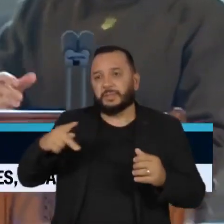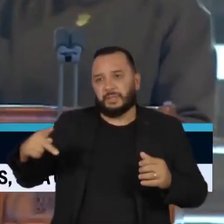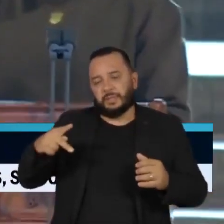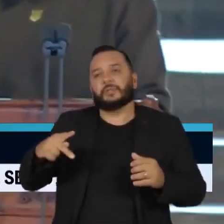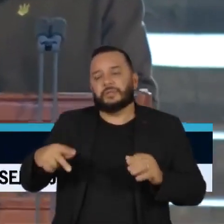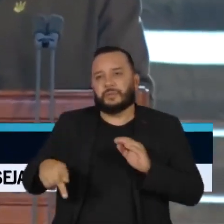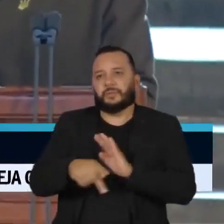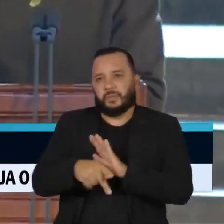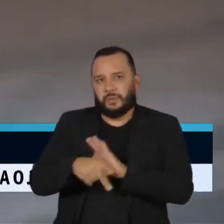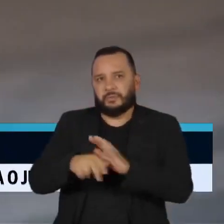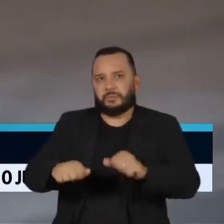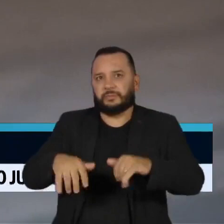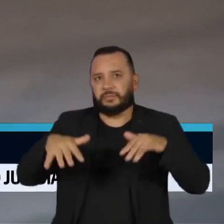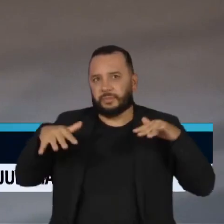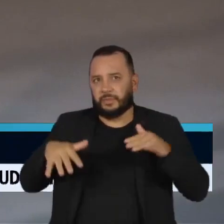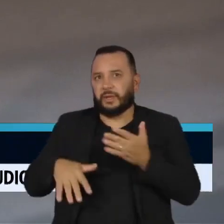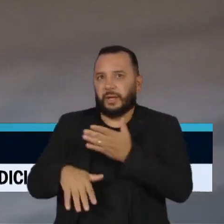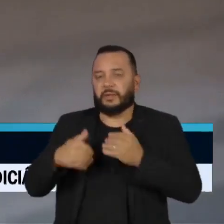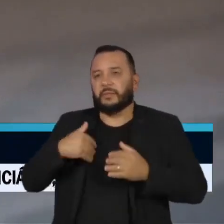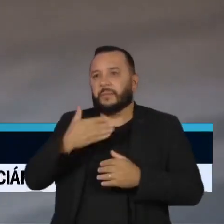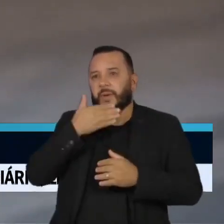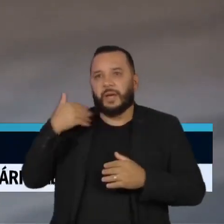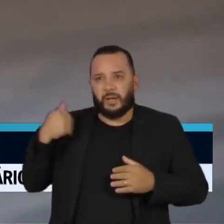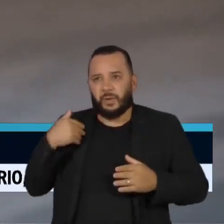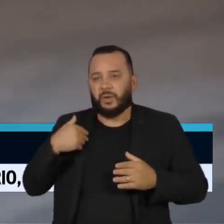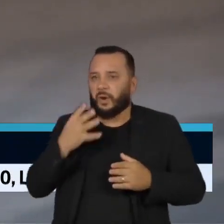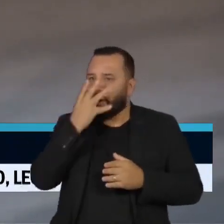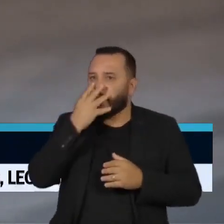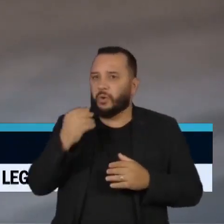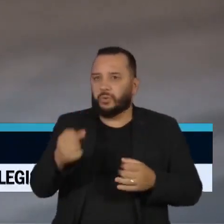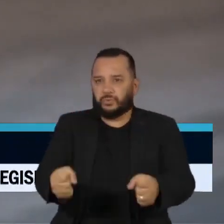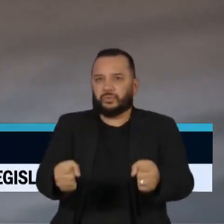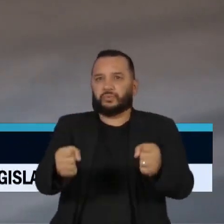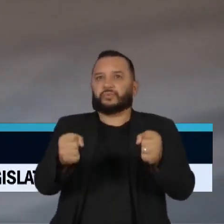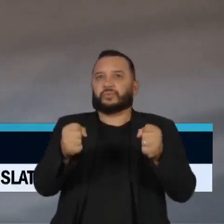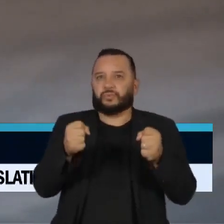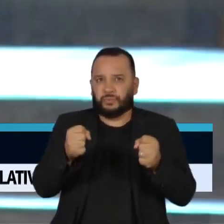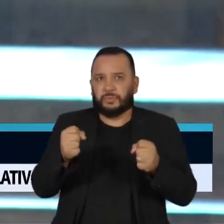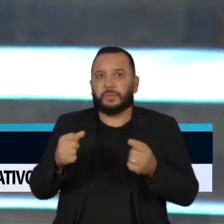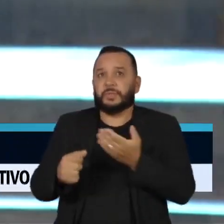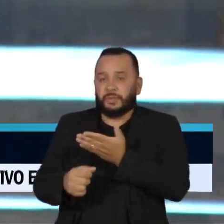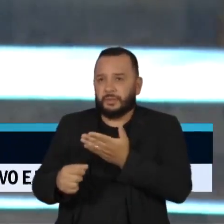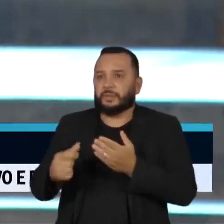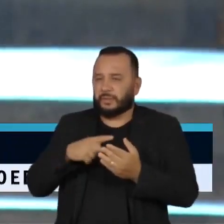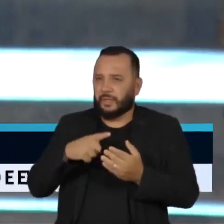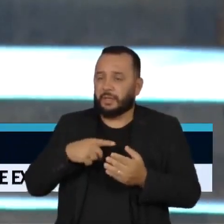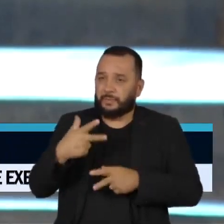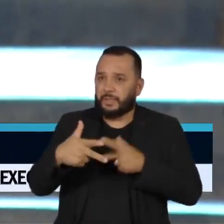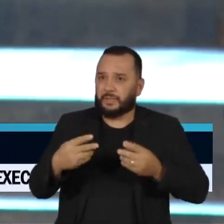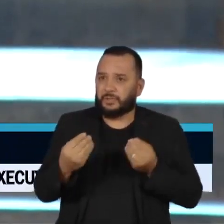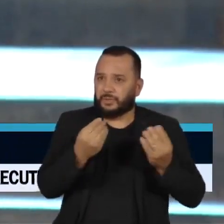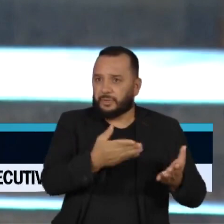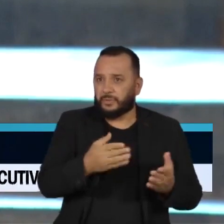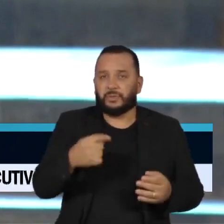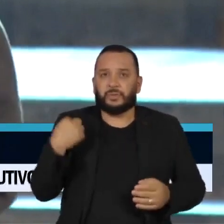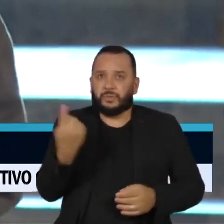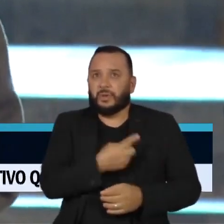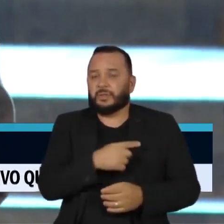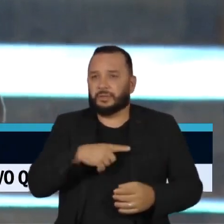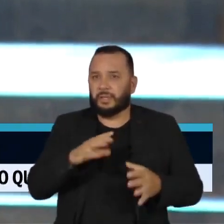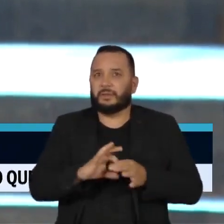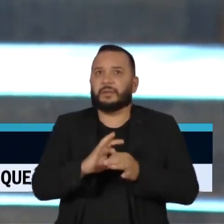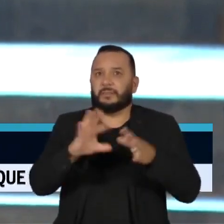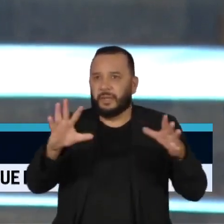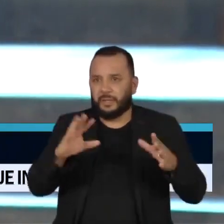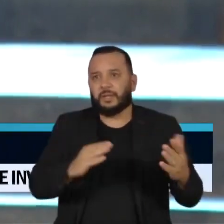Hoyle. Disse que é de um dos melhores pilotos da Ucrânia, mas o presidente veio com um recado. Nós temos liberdade, nos deem